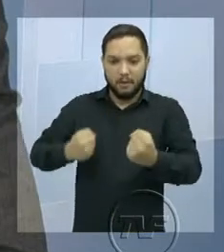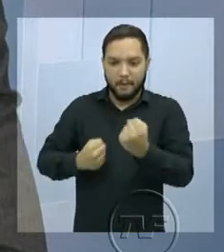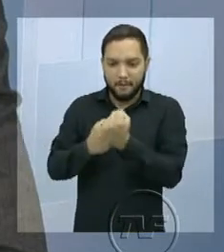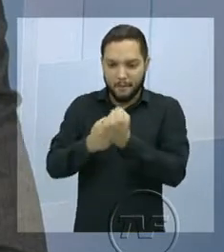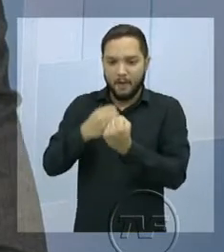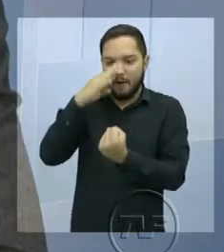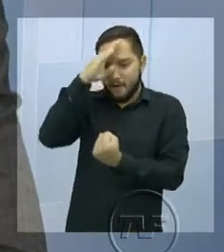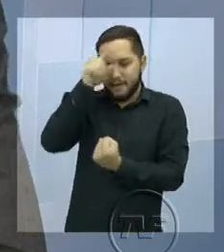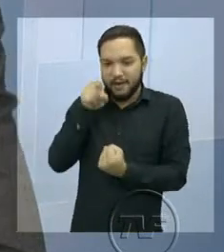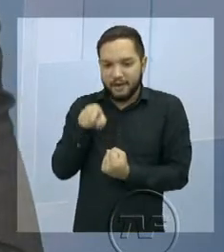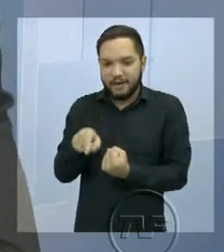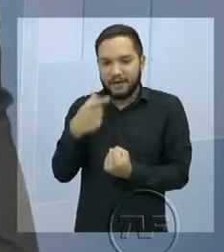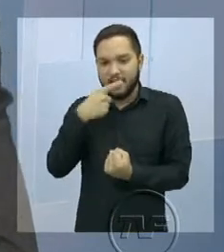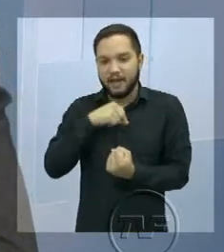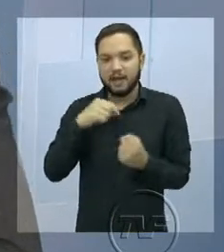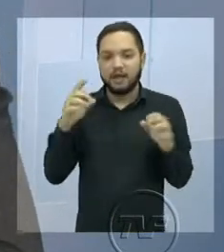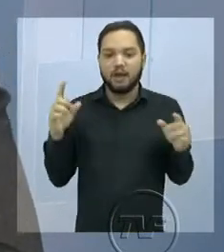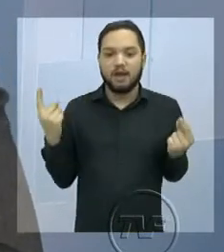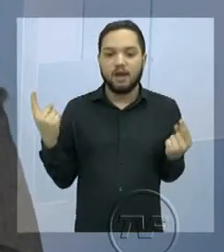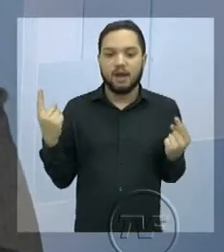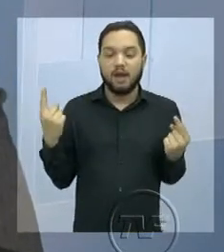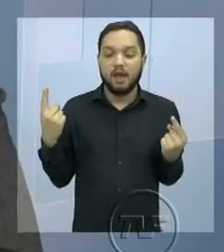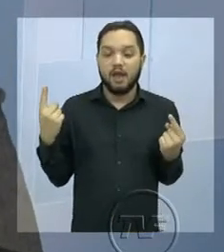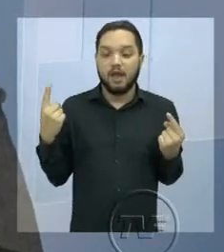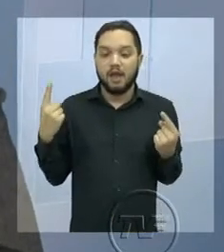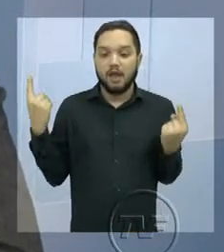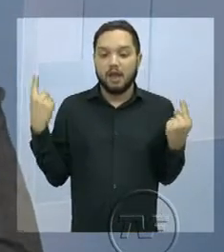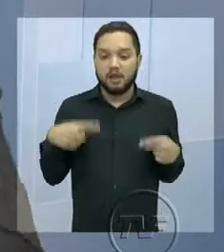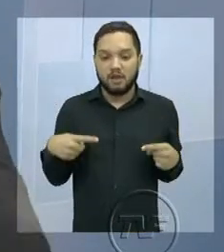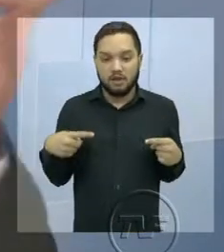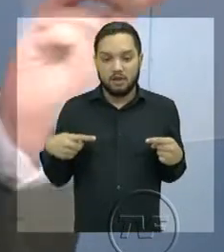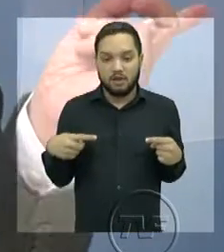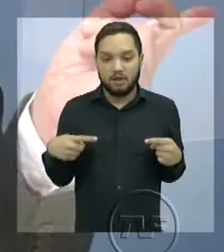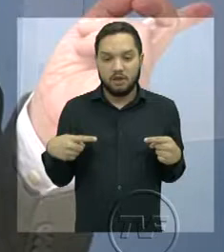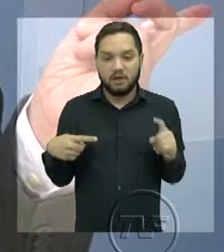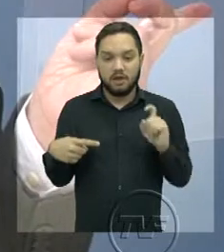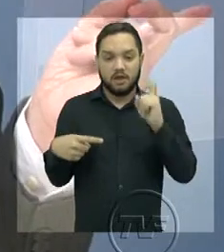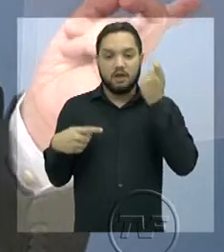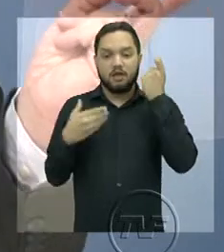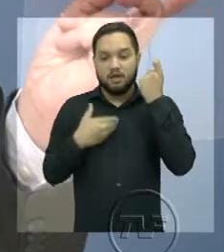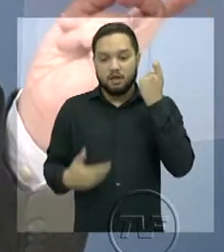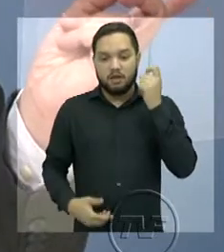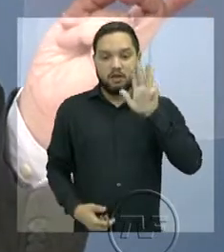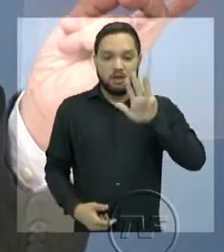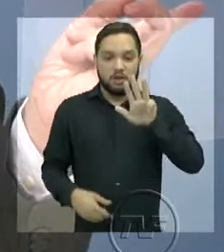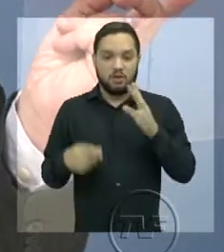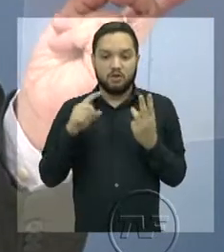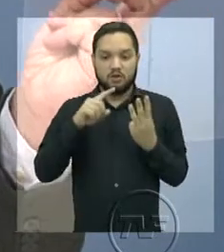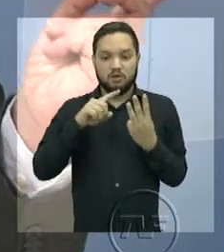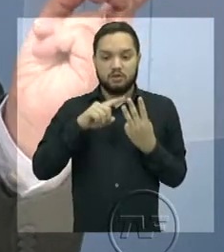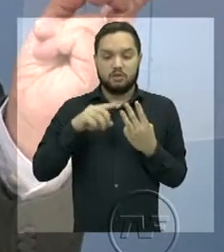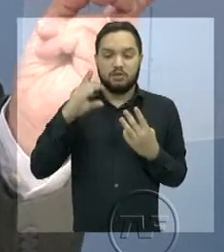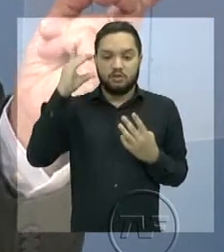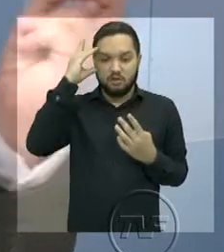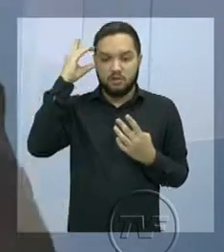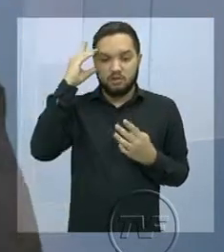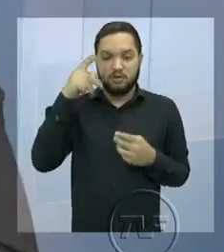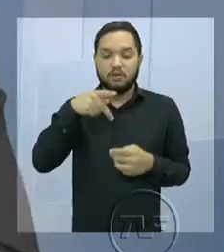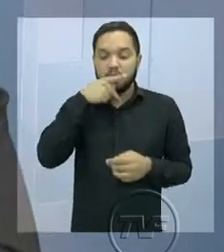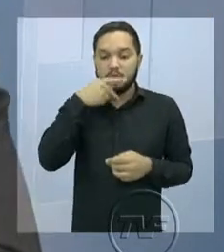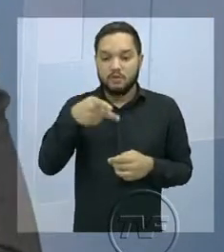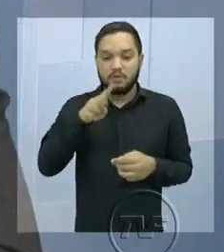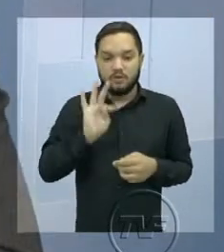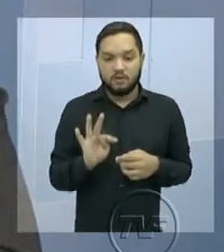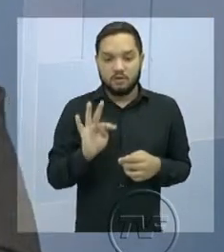ao mesmo, quem era o inimigo no palanque? Eram os ex-governos Lula e Dilma e o Partido dos Trabalhadores.